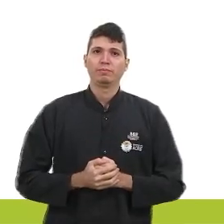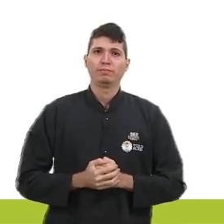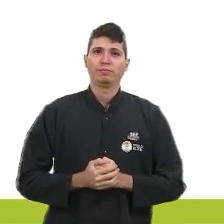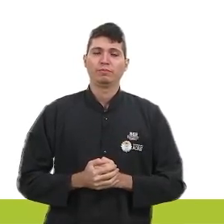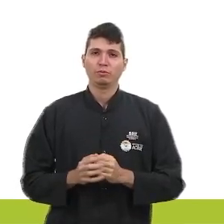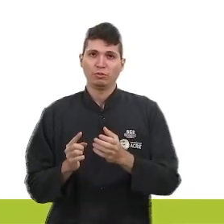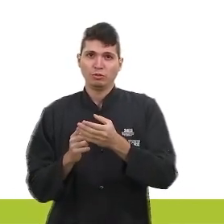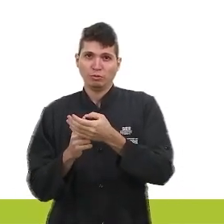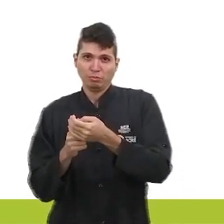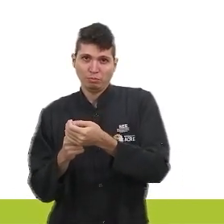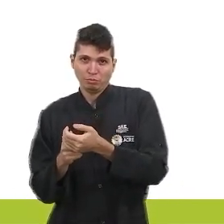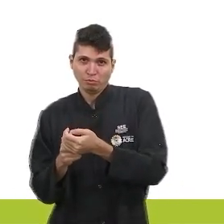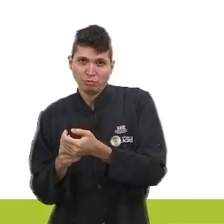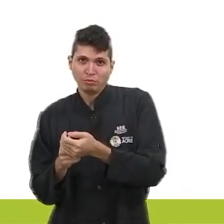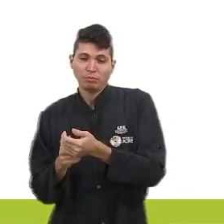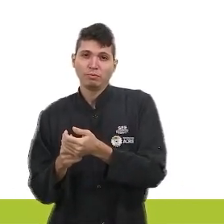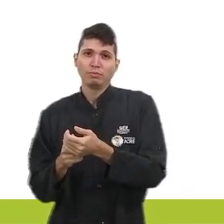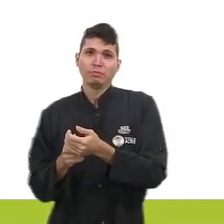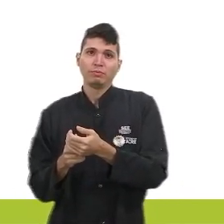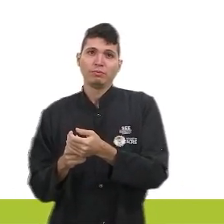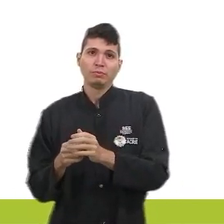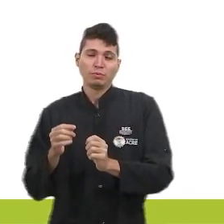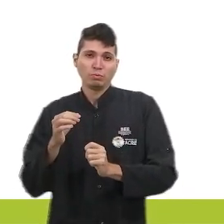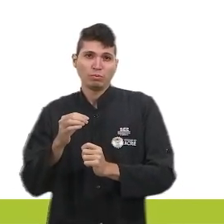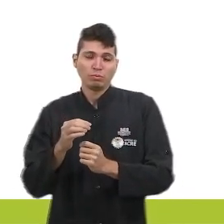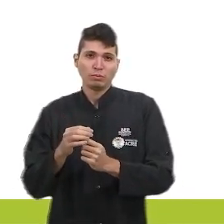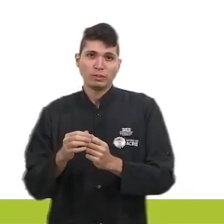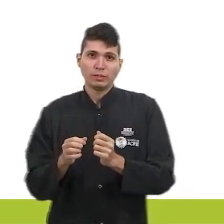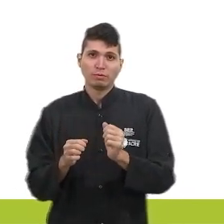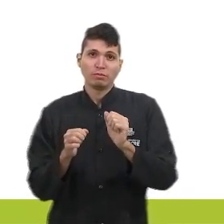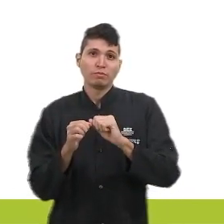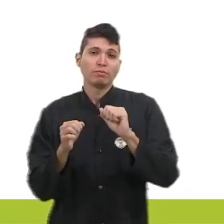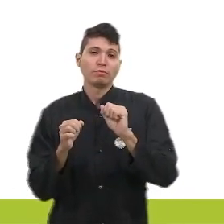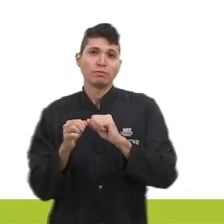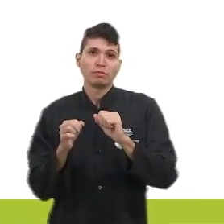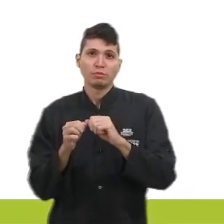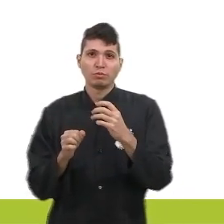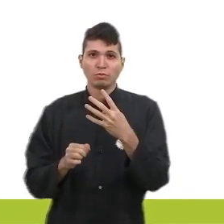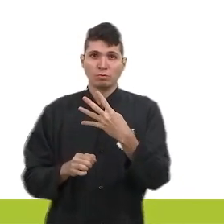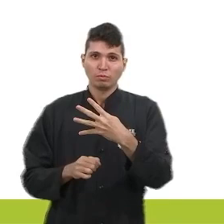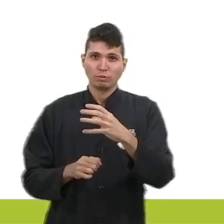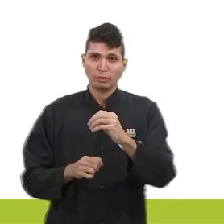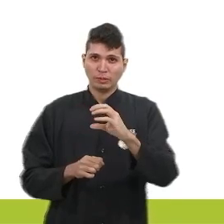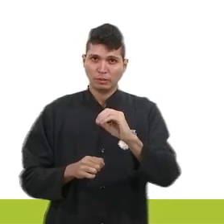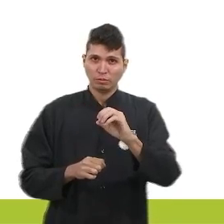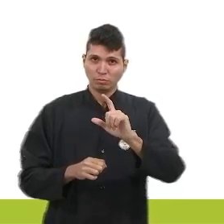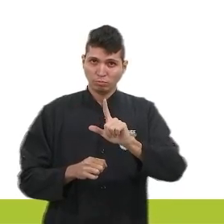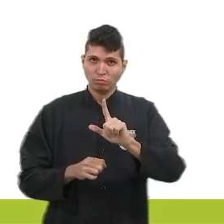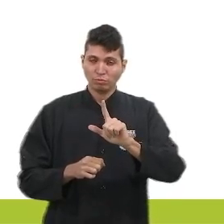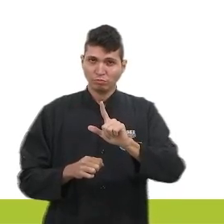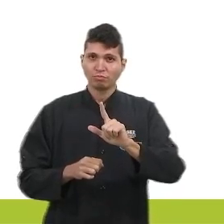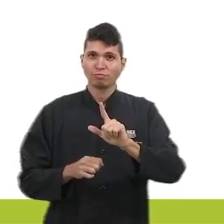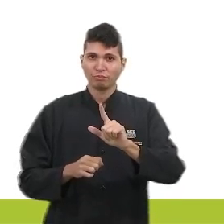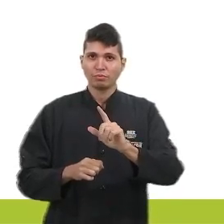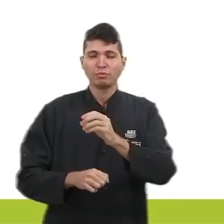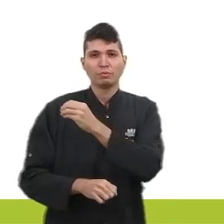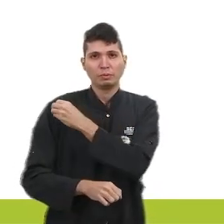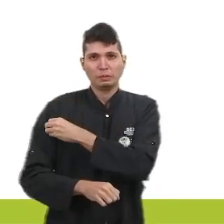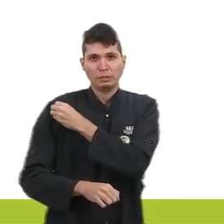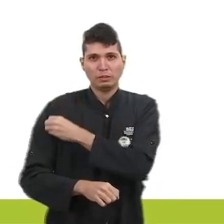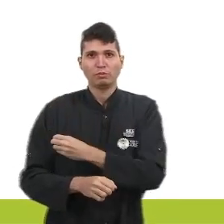milho, perdão, ela vai gerar 400 litros de etanol. 400 litros de